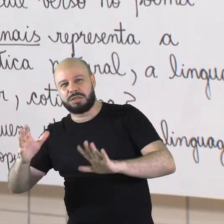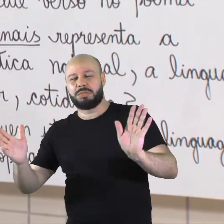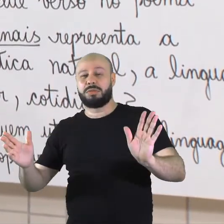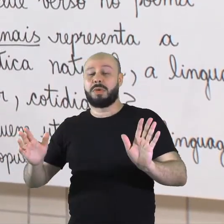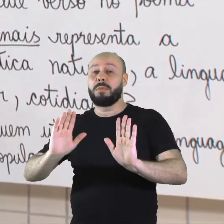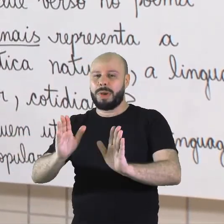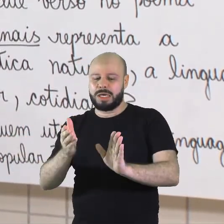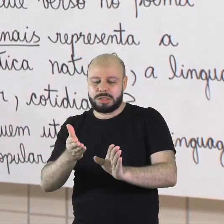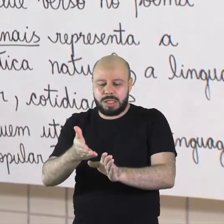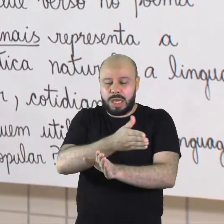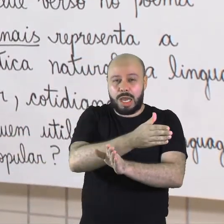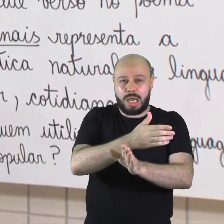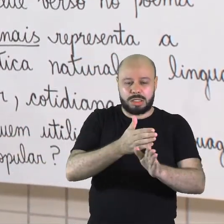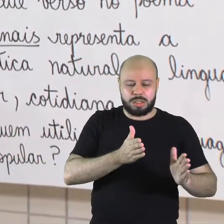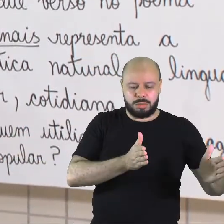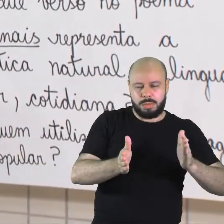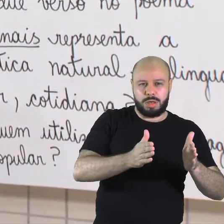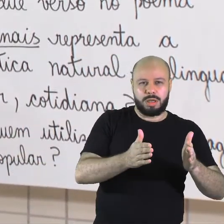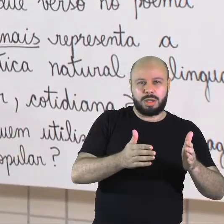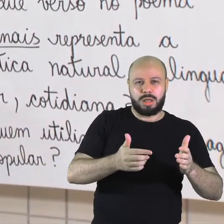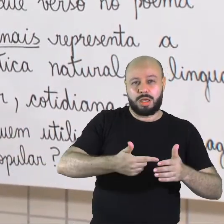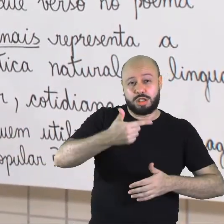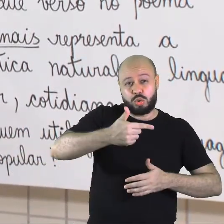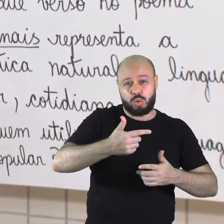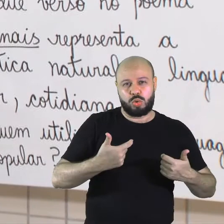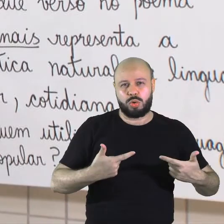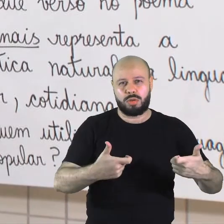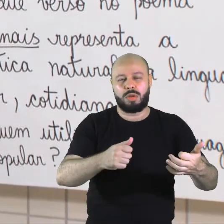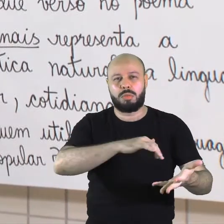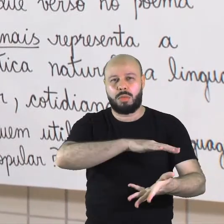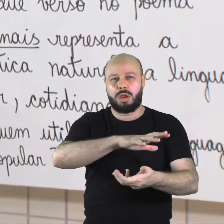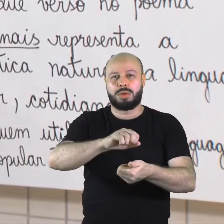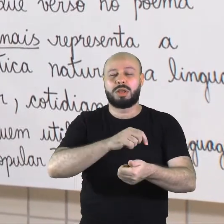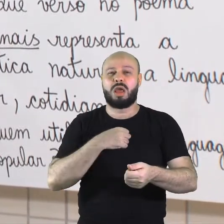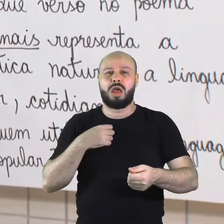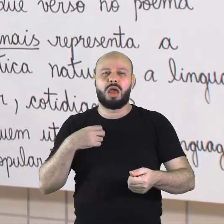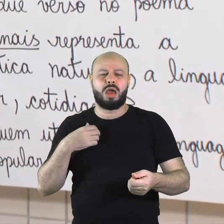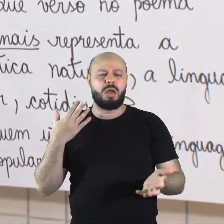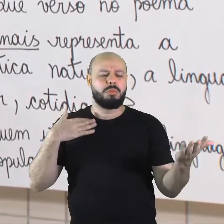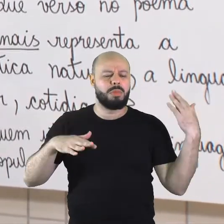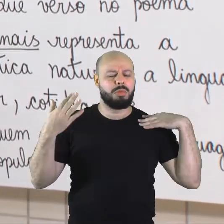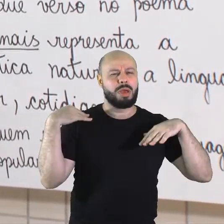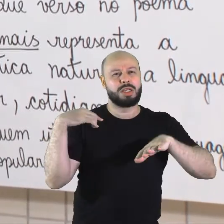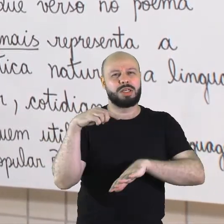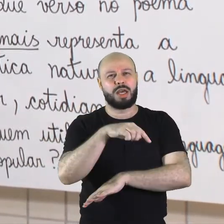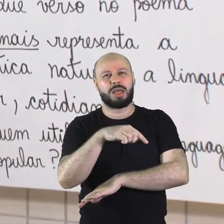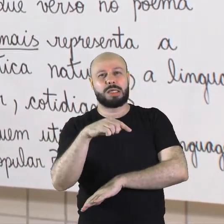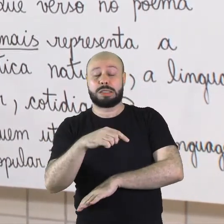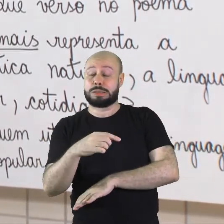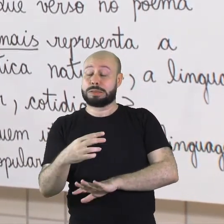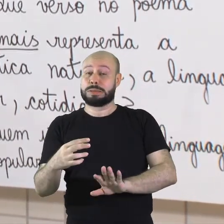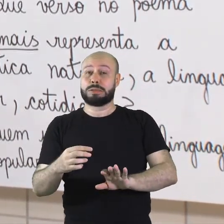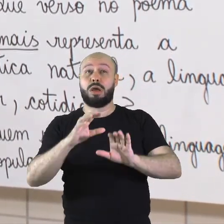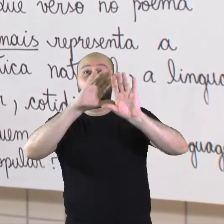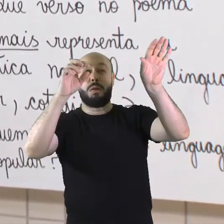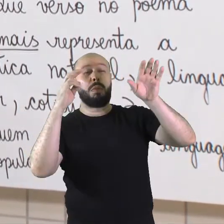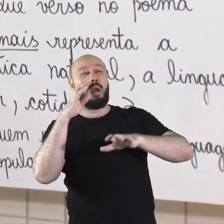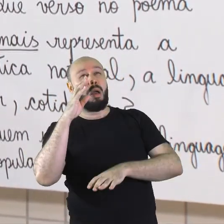Segunda Guerra ela não podia ter esse ato simples de passear no jardim, de contemplar uma manhã, né?